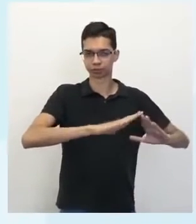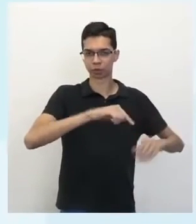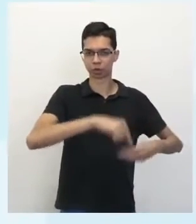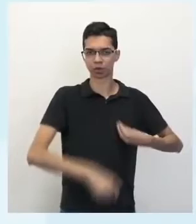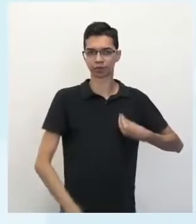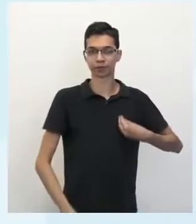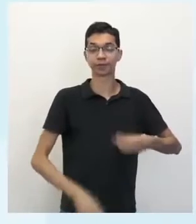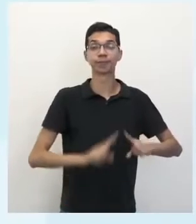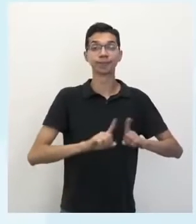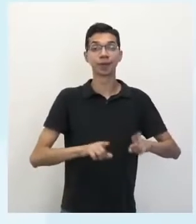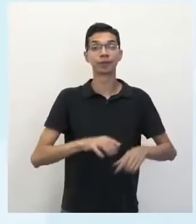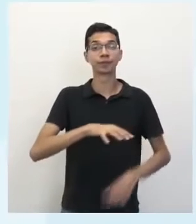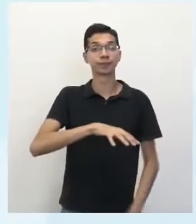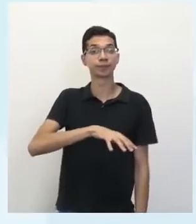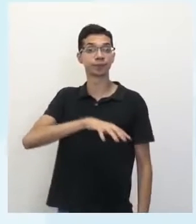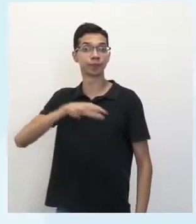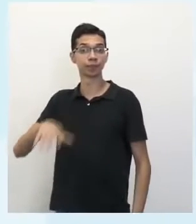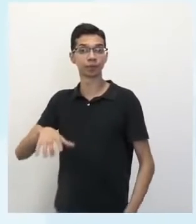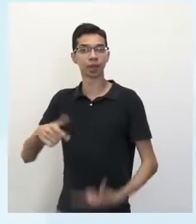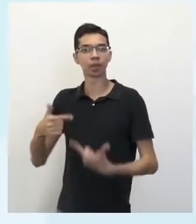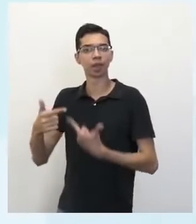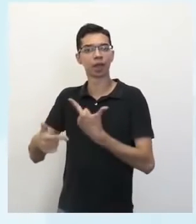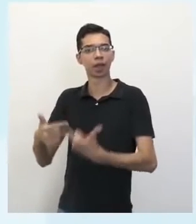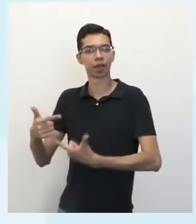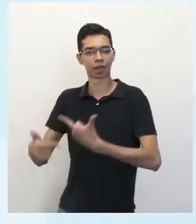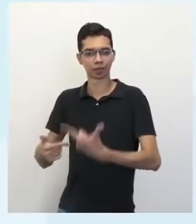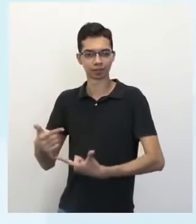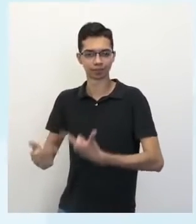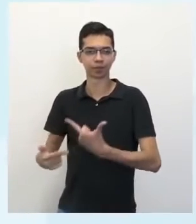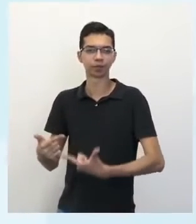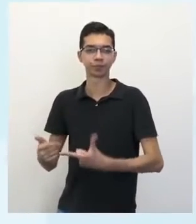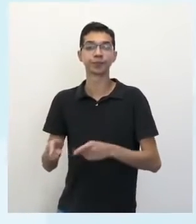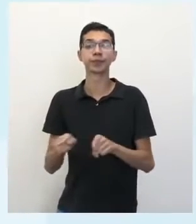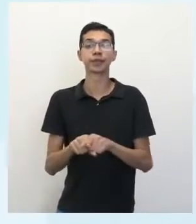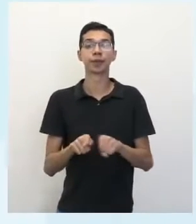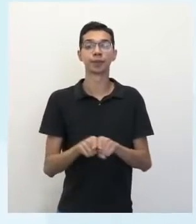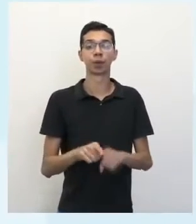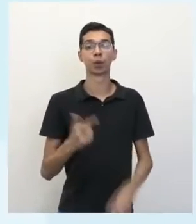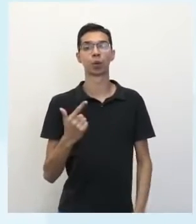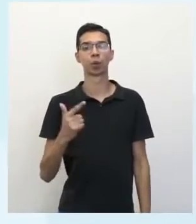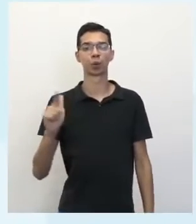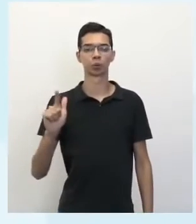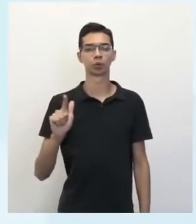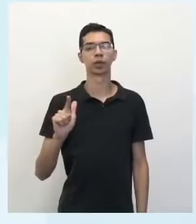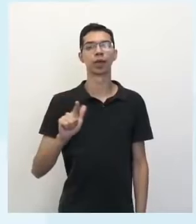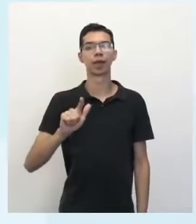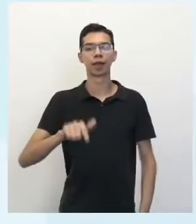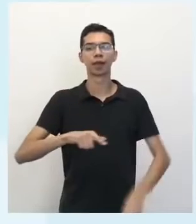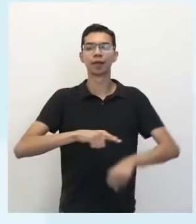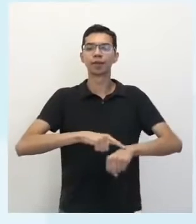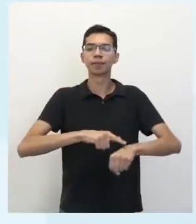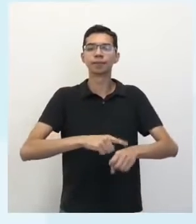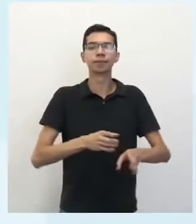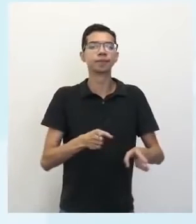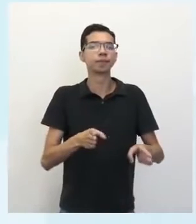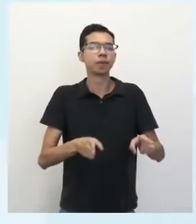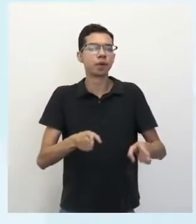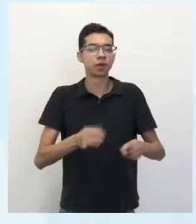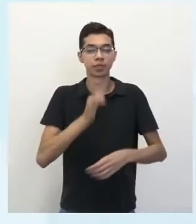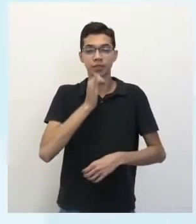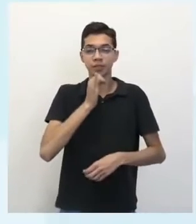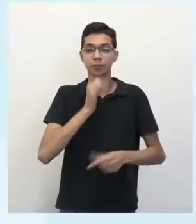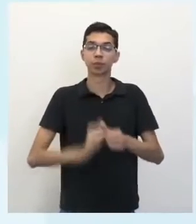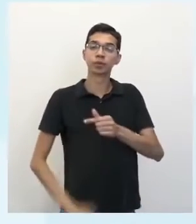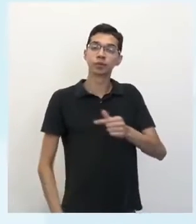chamamos de migração pendular, e tem a migração sazonal, que é por períodos, né, que pode ser por semanas,